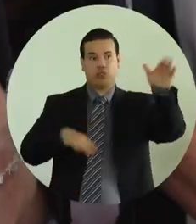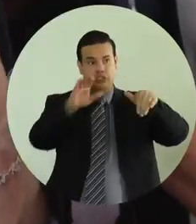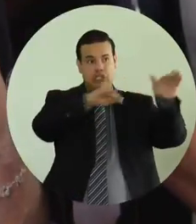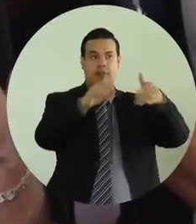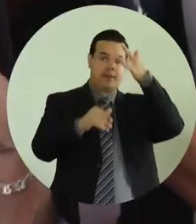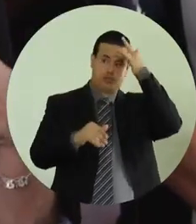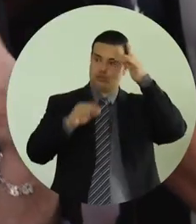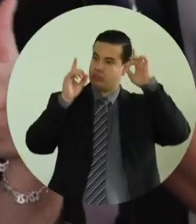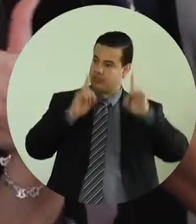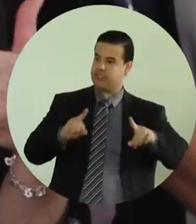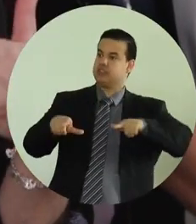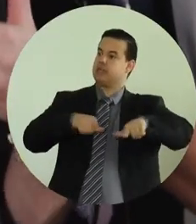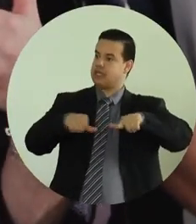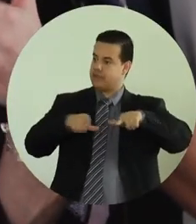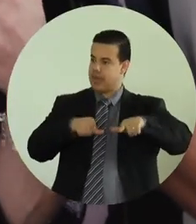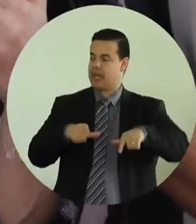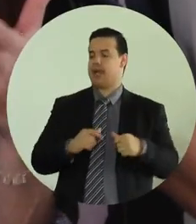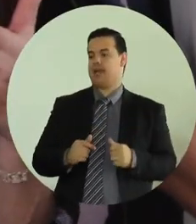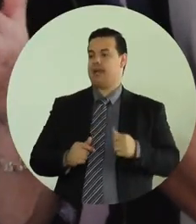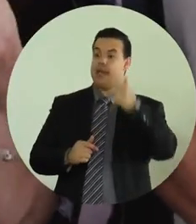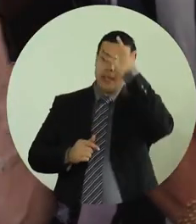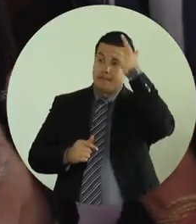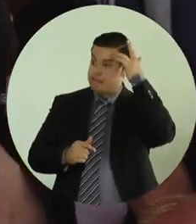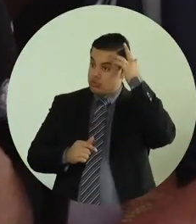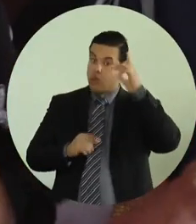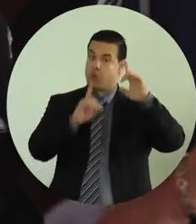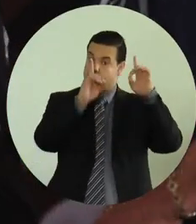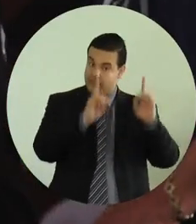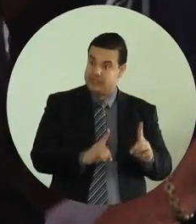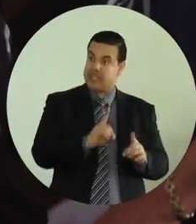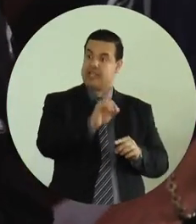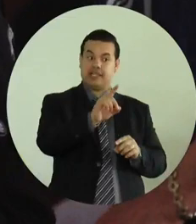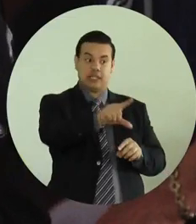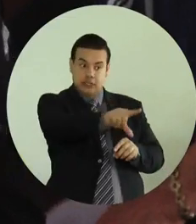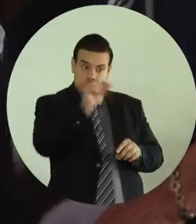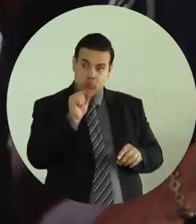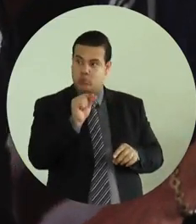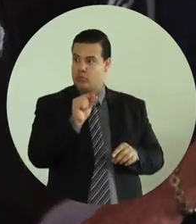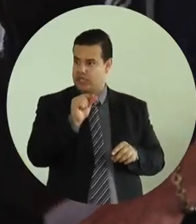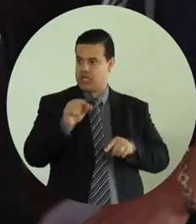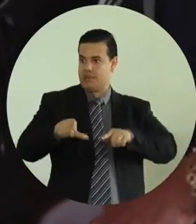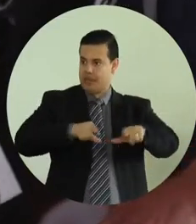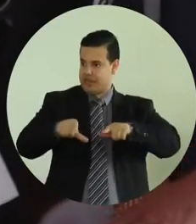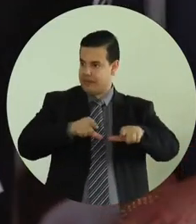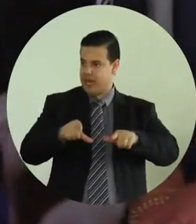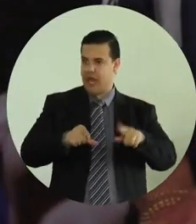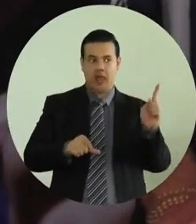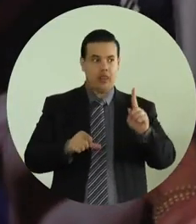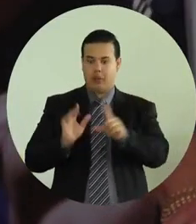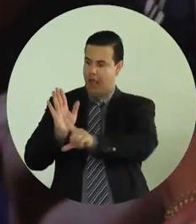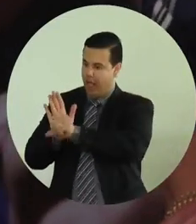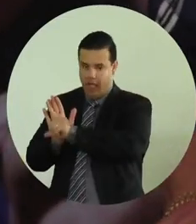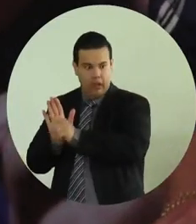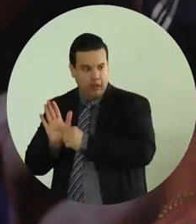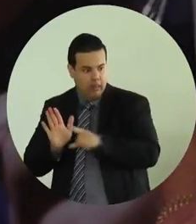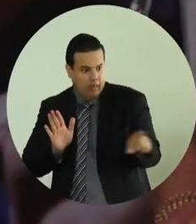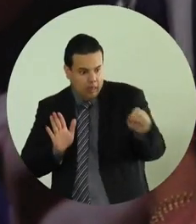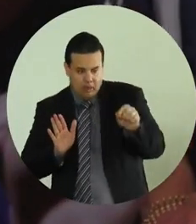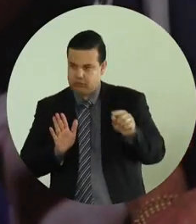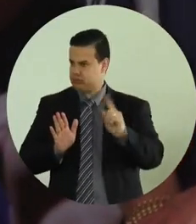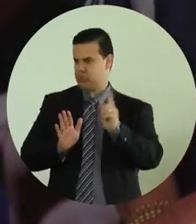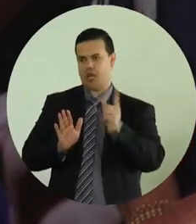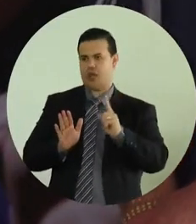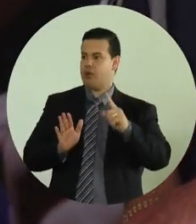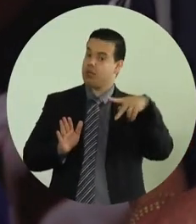que as pessoas com deficiência sejam contratadas, sejam selecionadas não pelo tipo de deficiência, mas sim